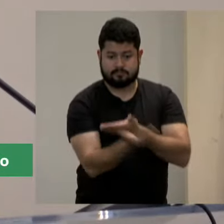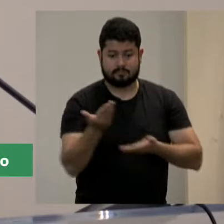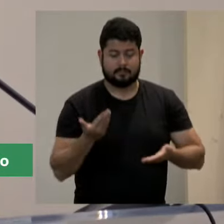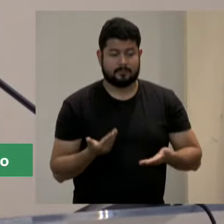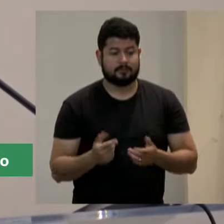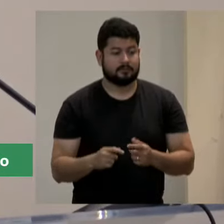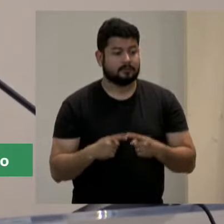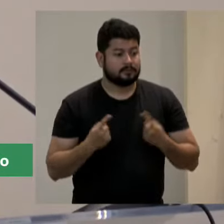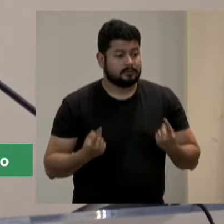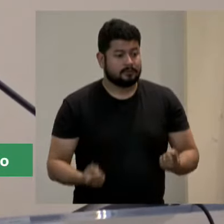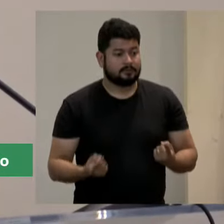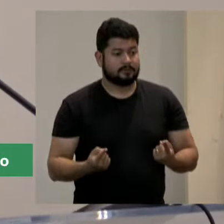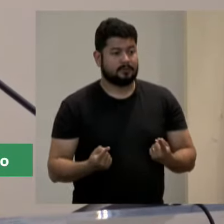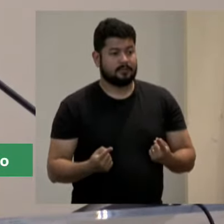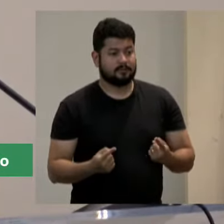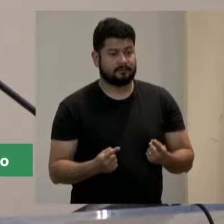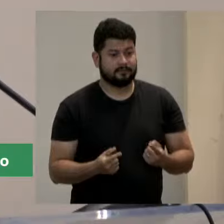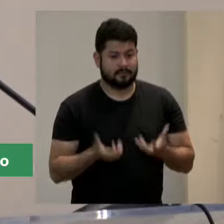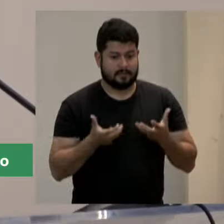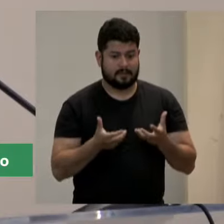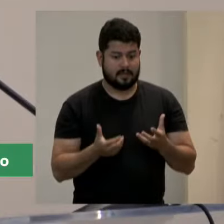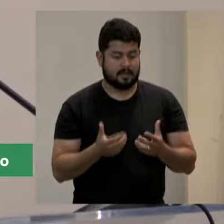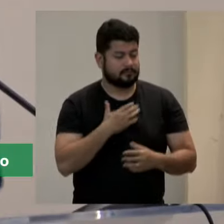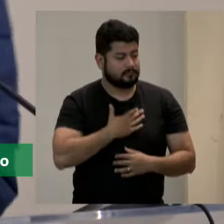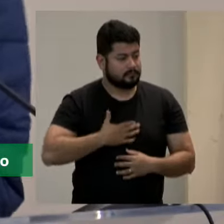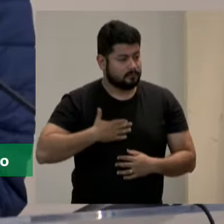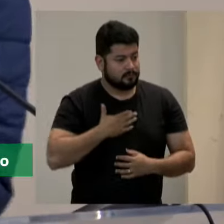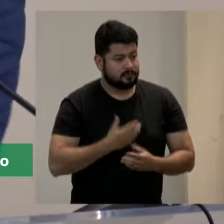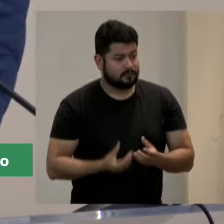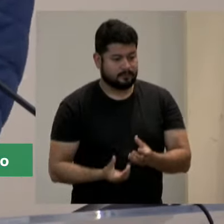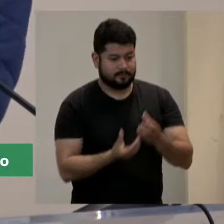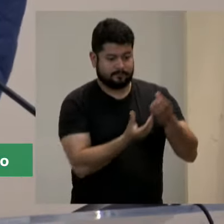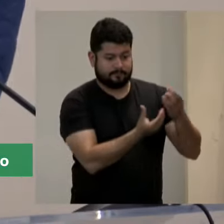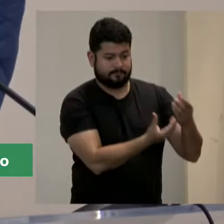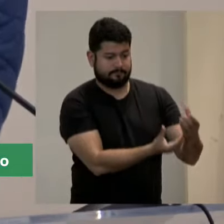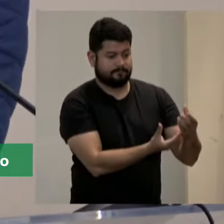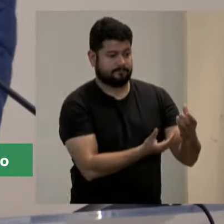Então, simbolicamente, eu gostaria de passar